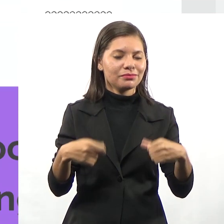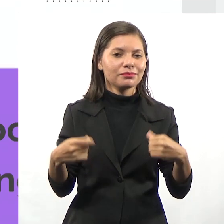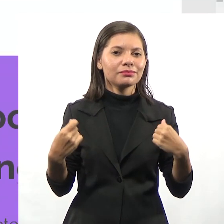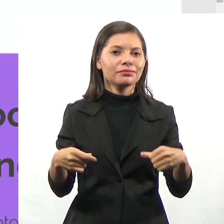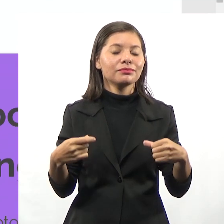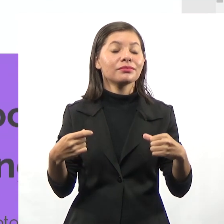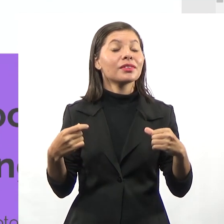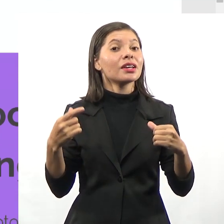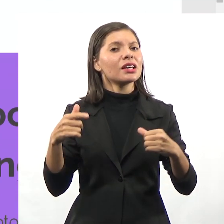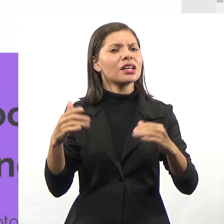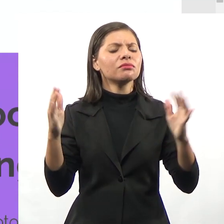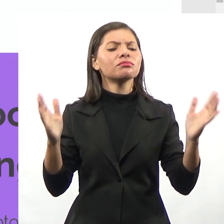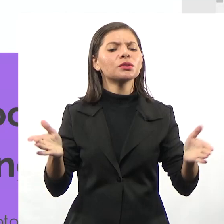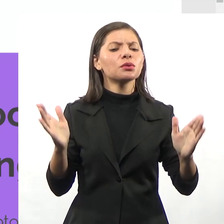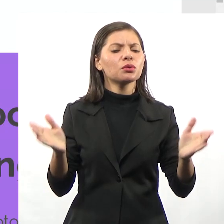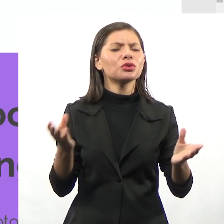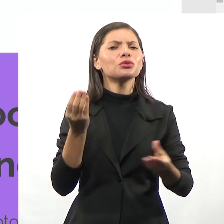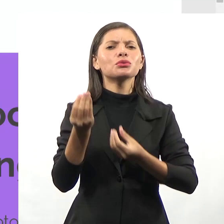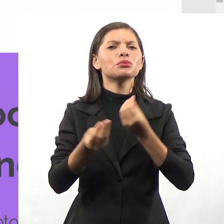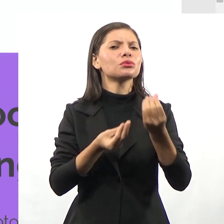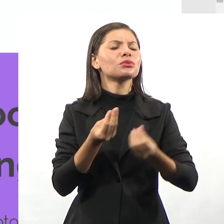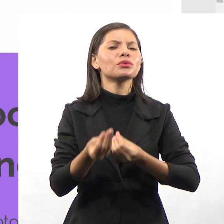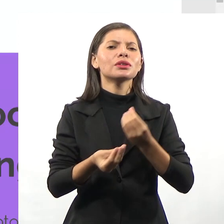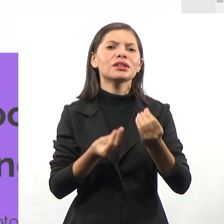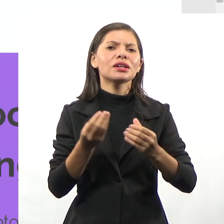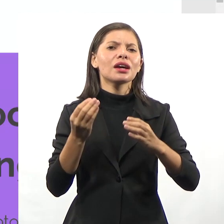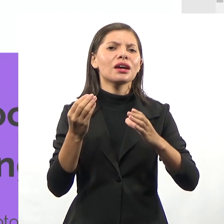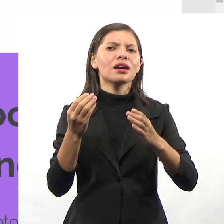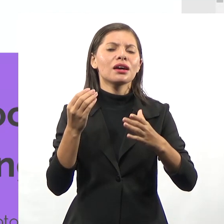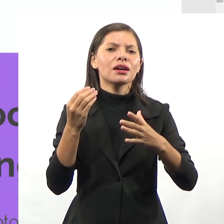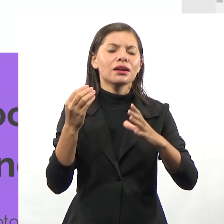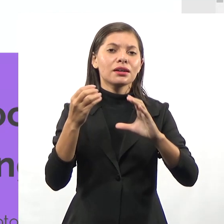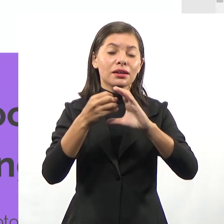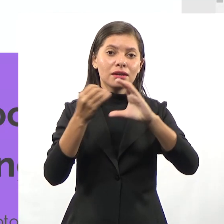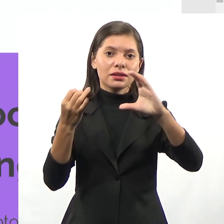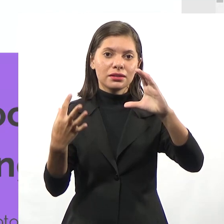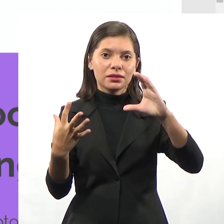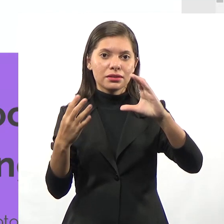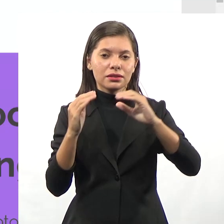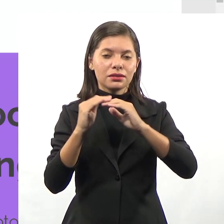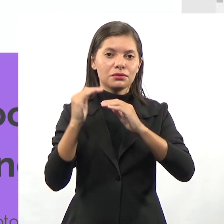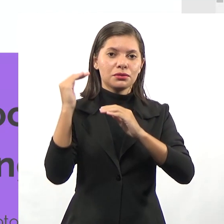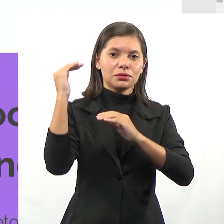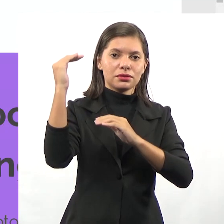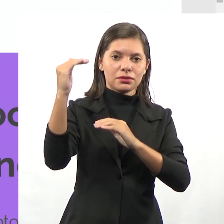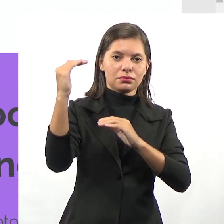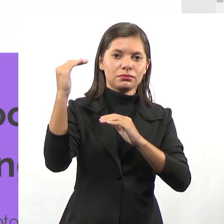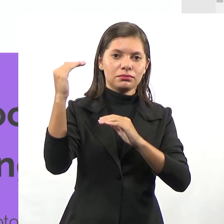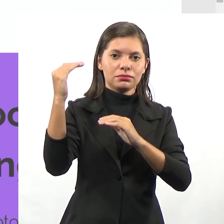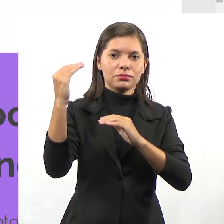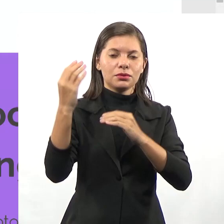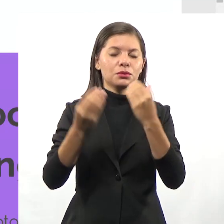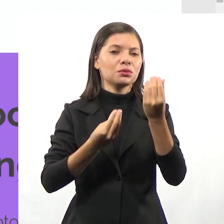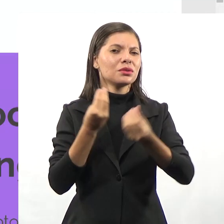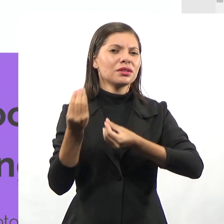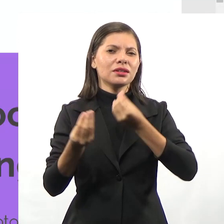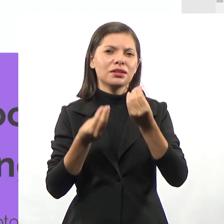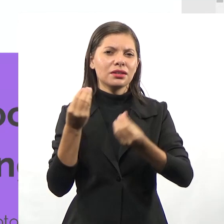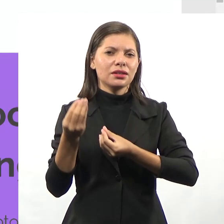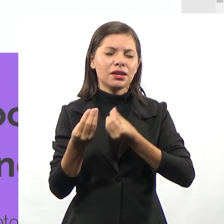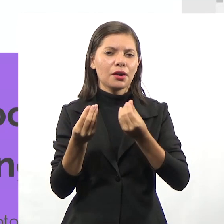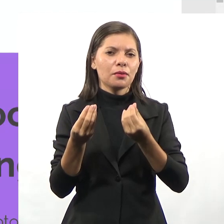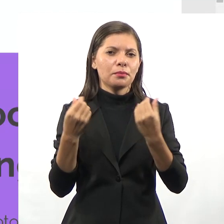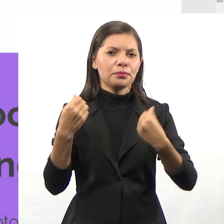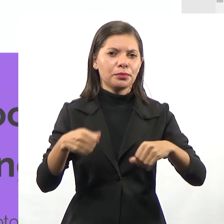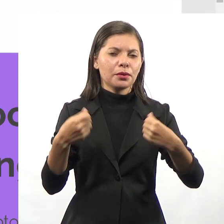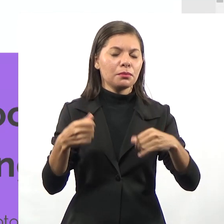necessidades. E hoje, o que poderia caracterizar uma evolução dessa personificação? O que